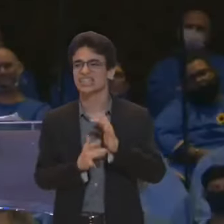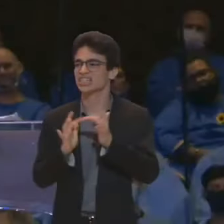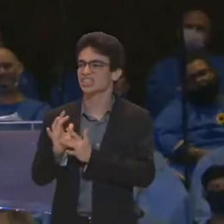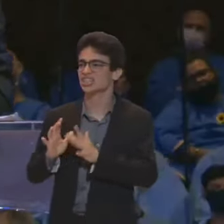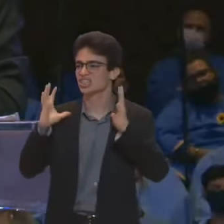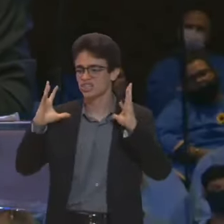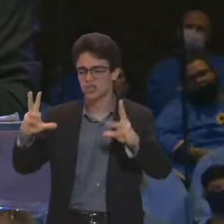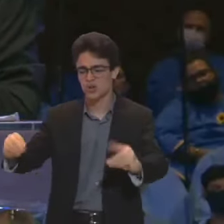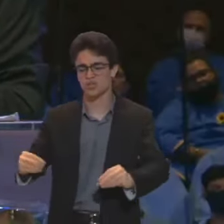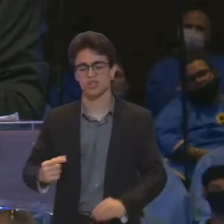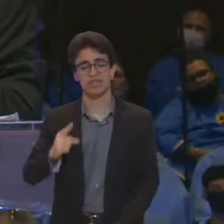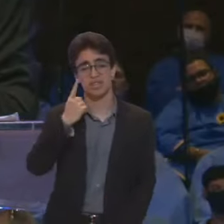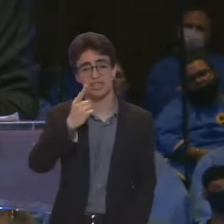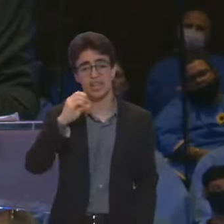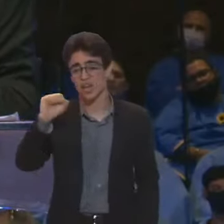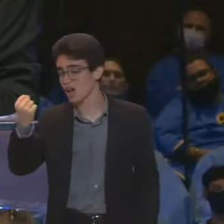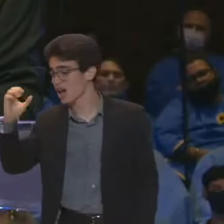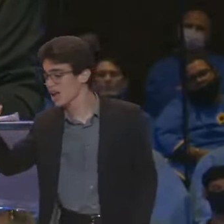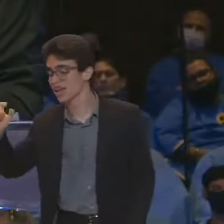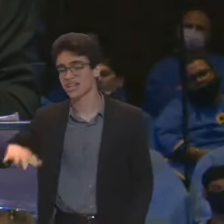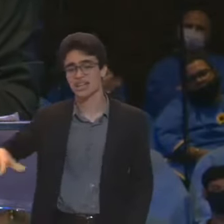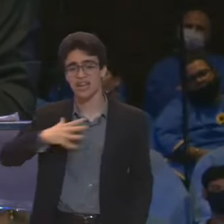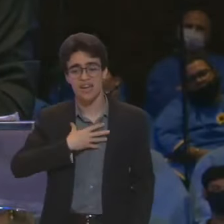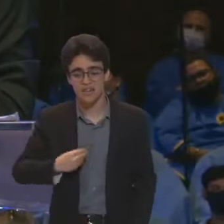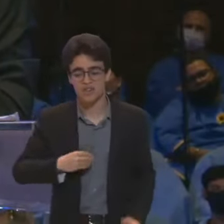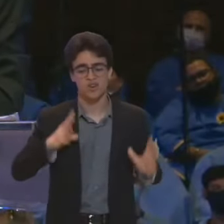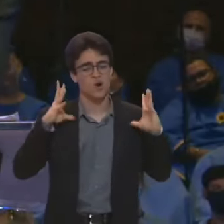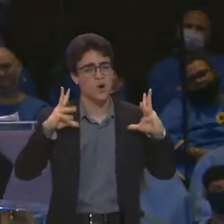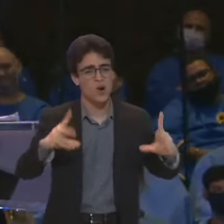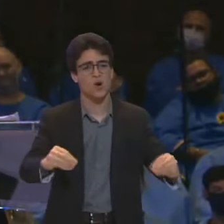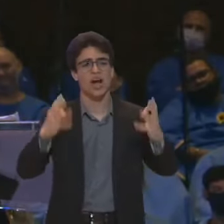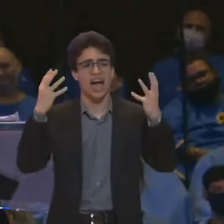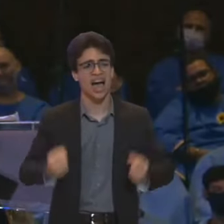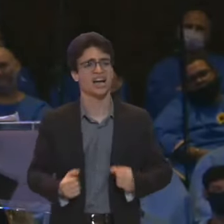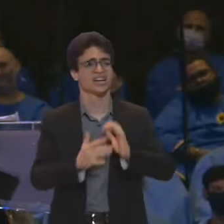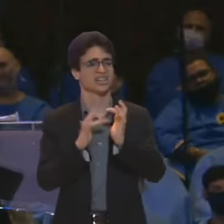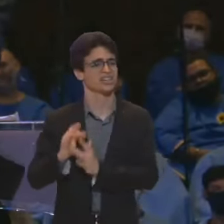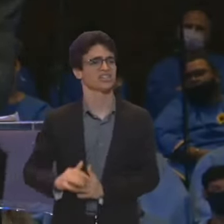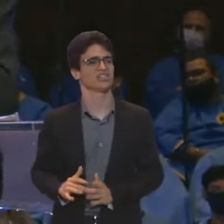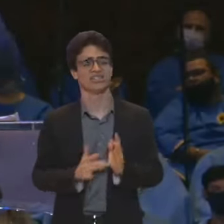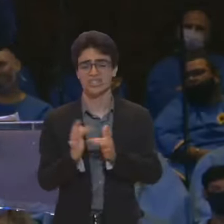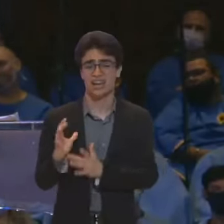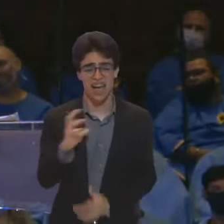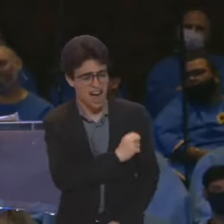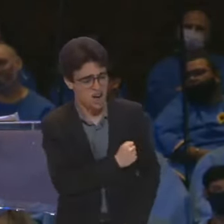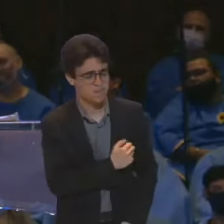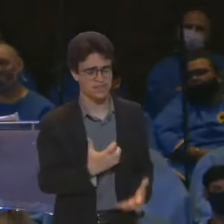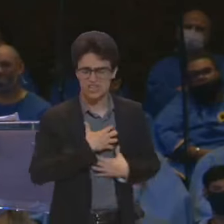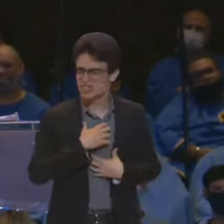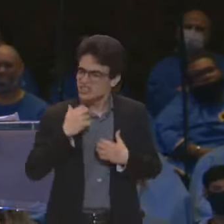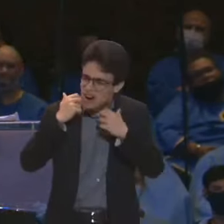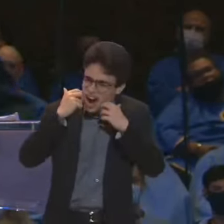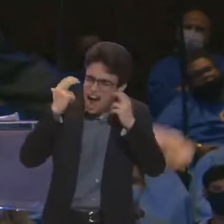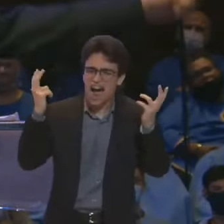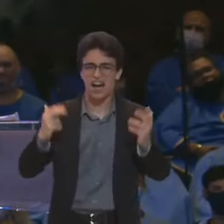todas convertidas, 180 dos filhos, todos convertidos. O amor de Cristo constrange. Sabe qual foi o